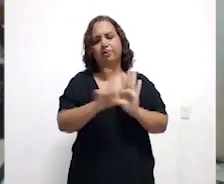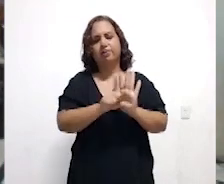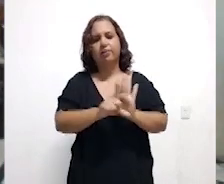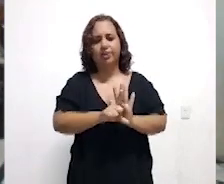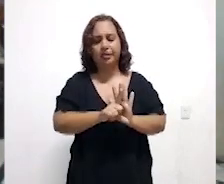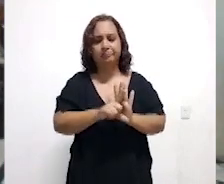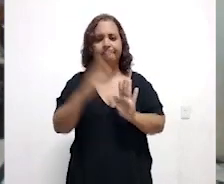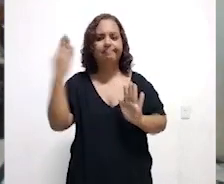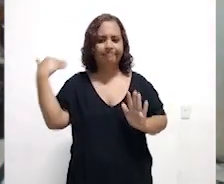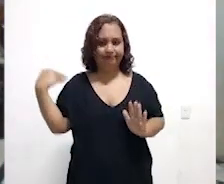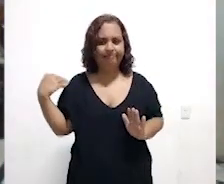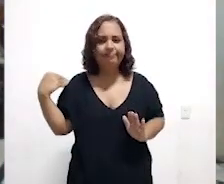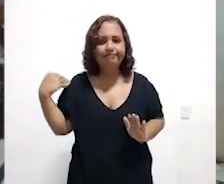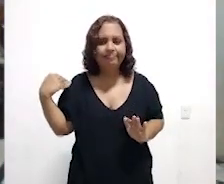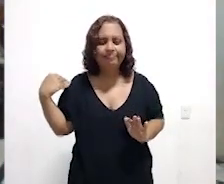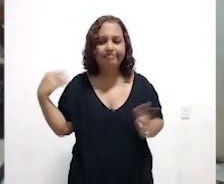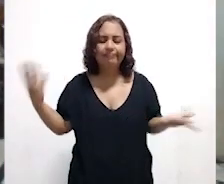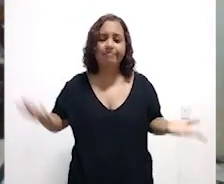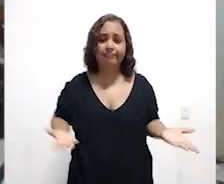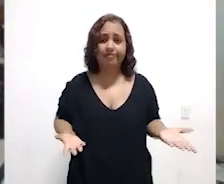Meus irmãos,